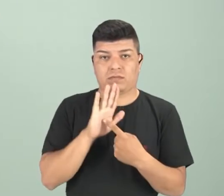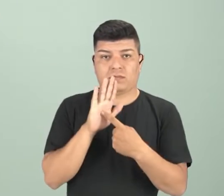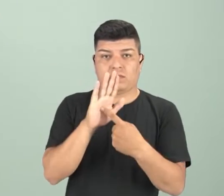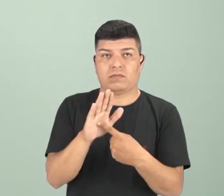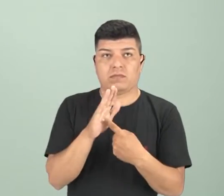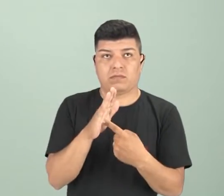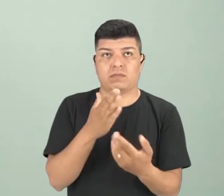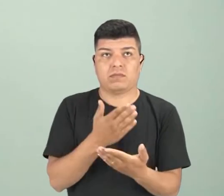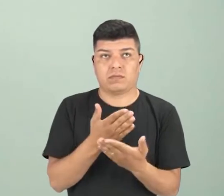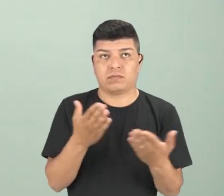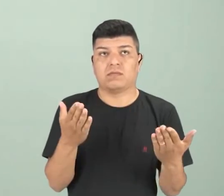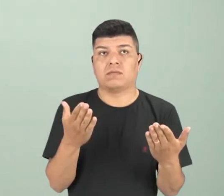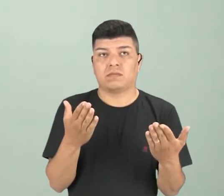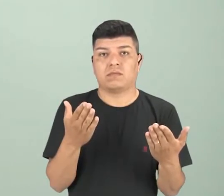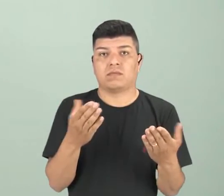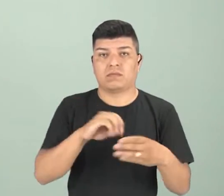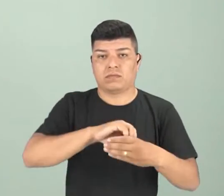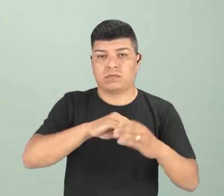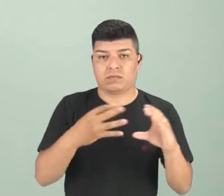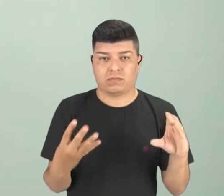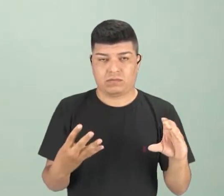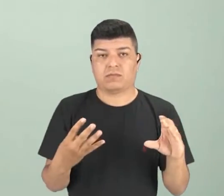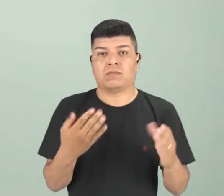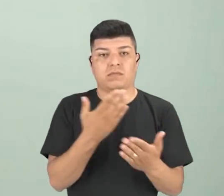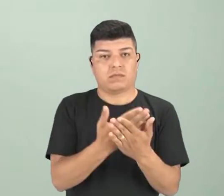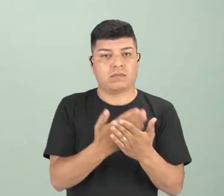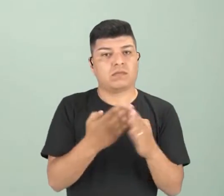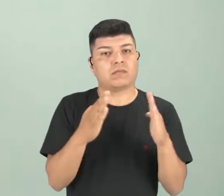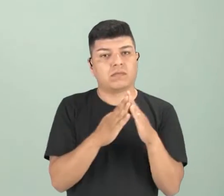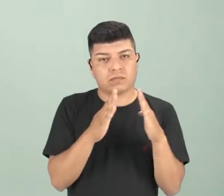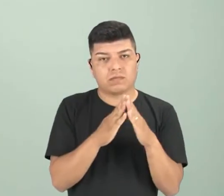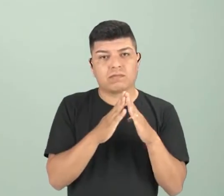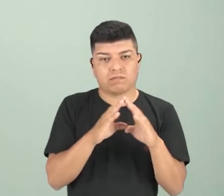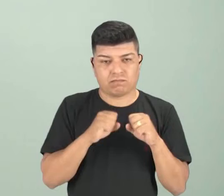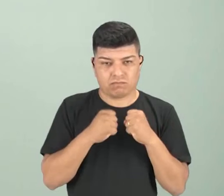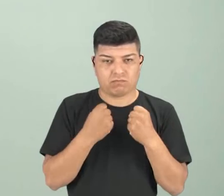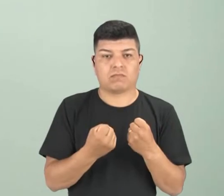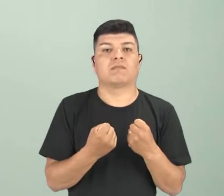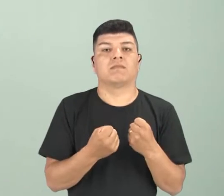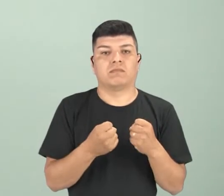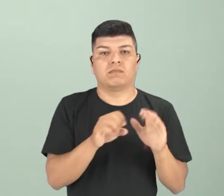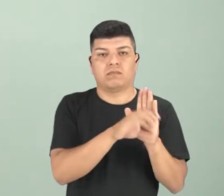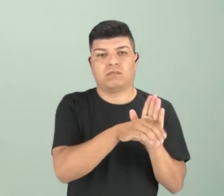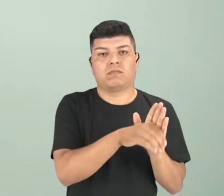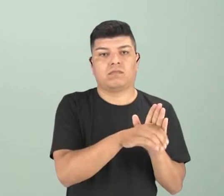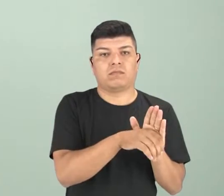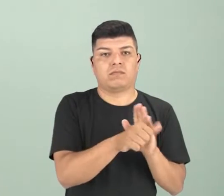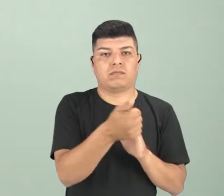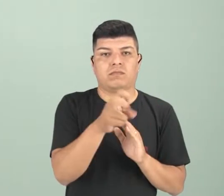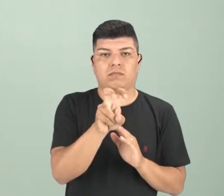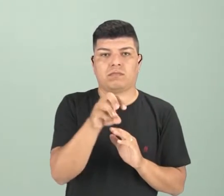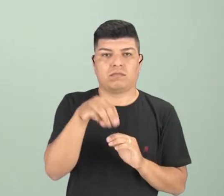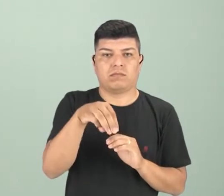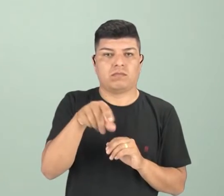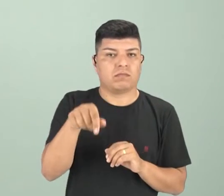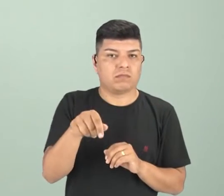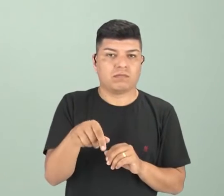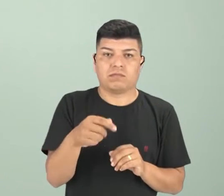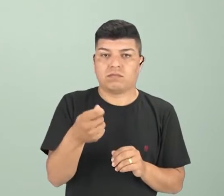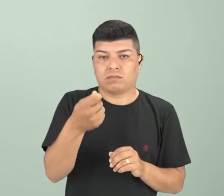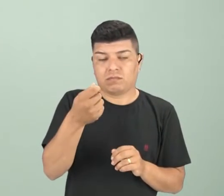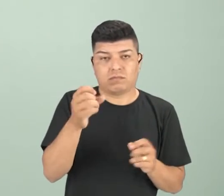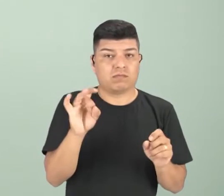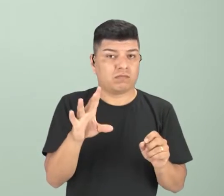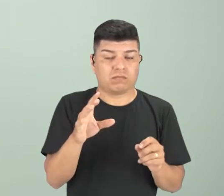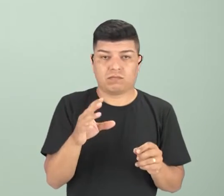para vocês essa característica de vamos estudar em casa, vamos reforçar esse conteúdo. Apenas esses 15 minutos de aula aqui não é o suficiente